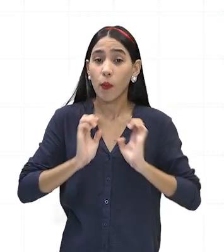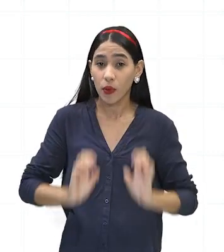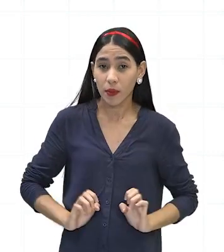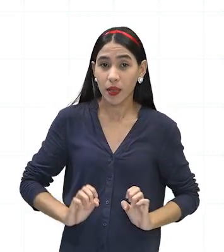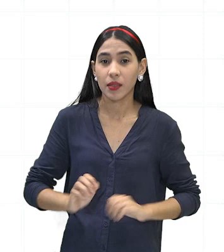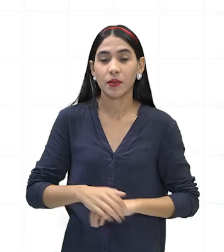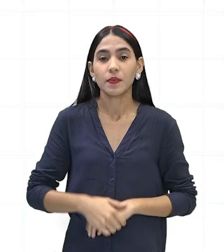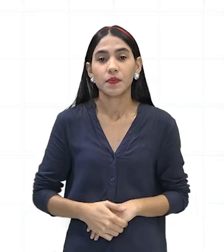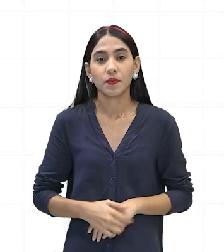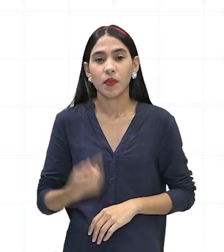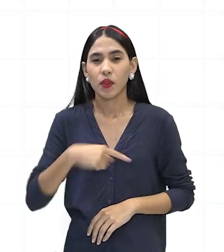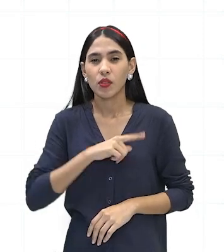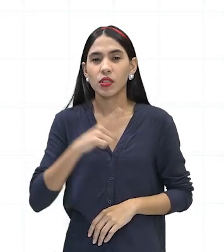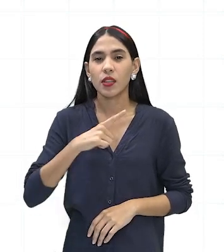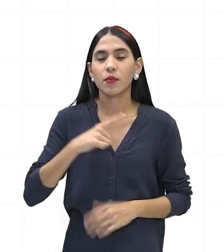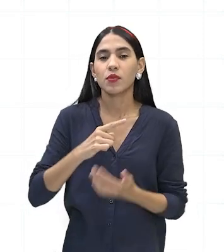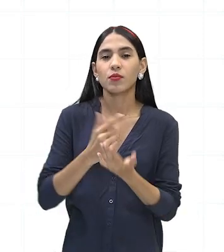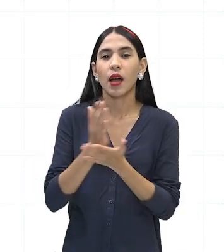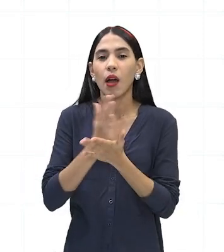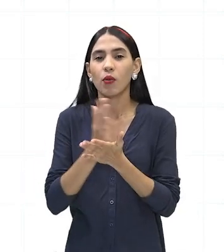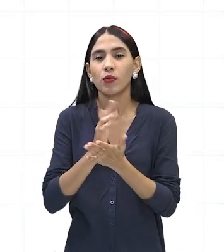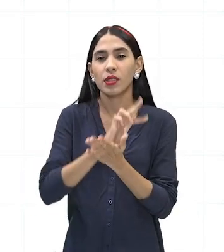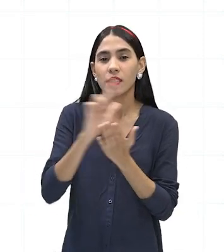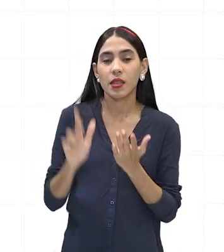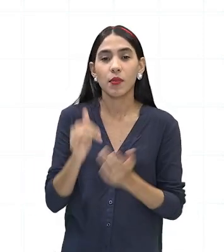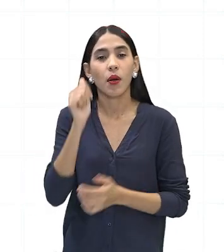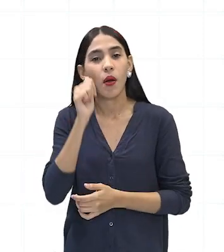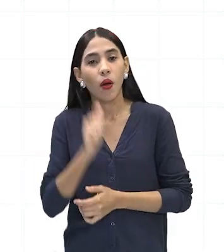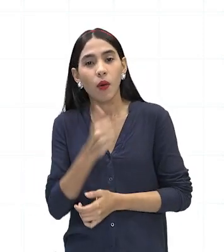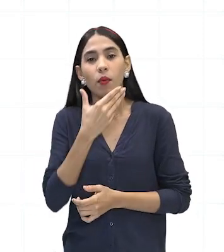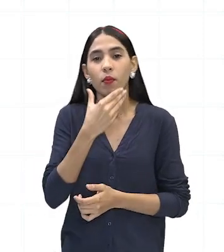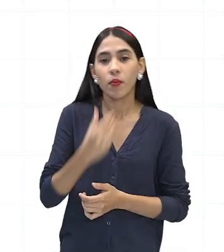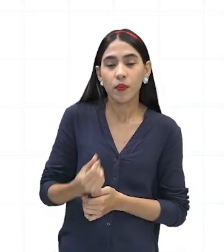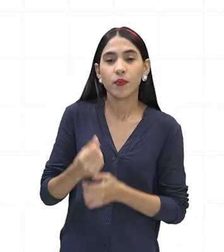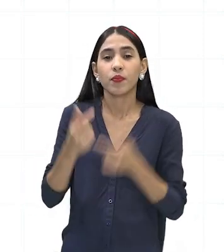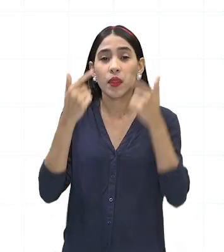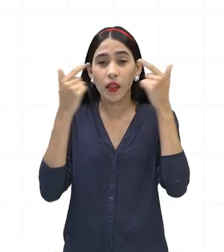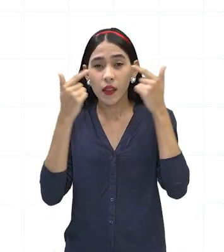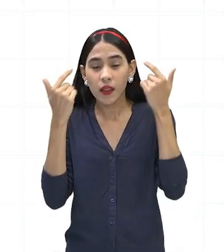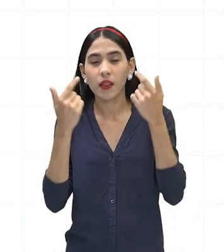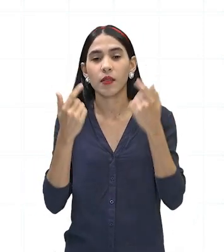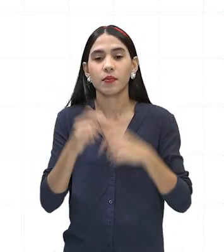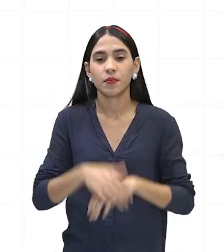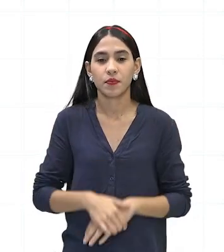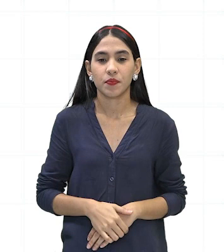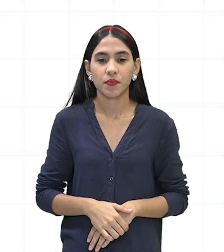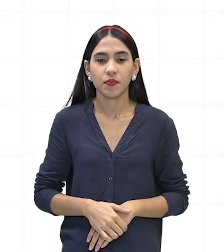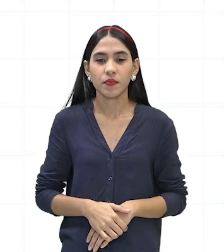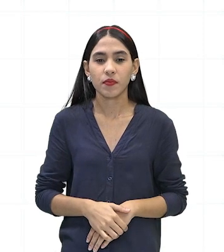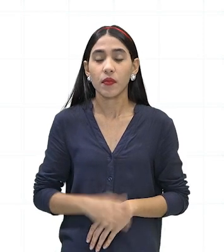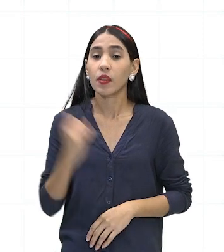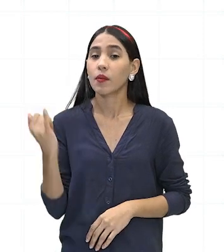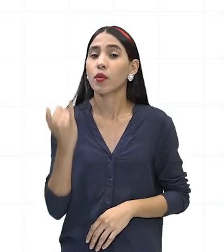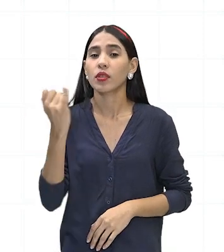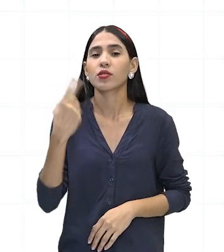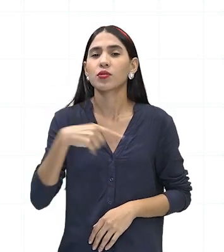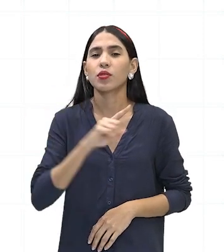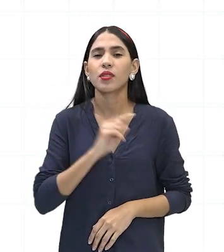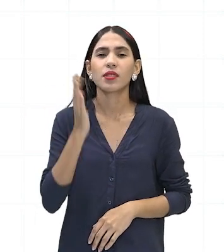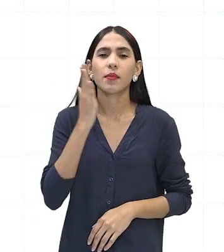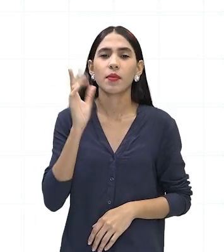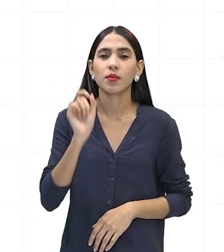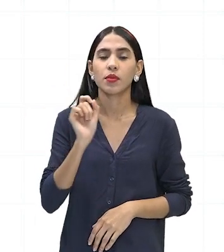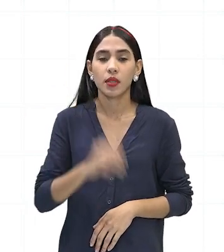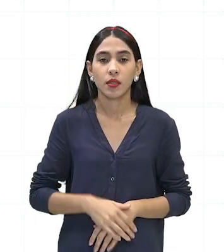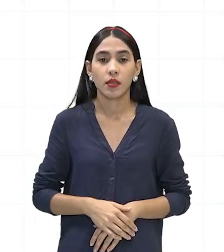nós temos alguns exemplos. Homens, mulheres, roqueiros, japoneses, entre outros. O que é importante nós sabermos? Que